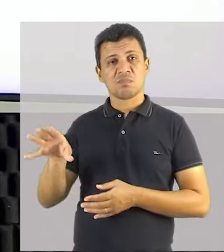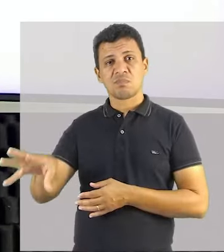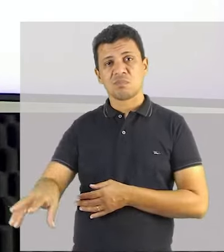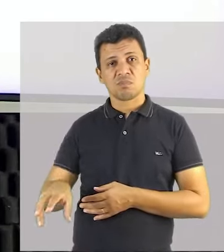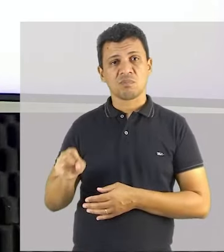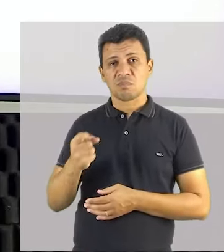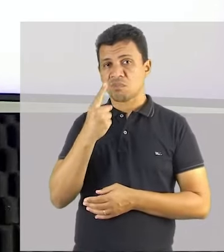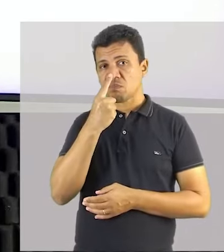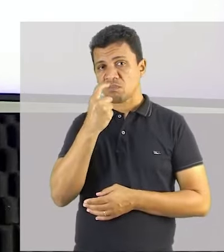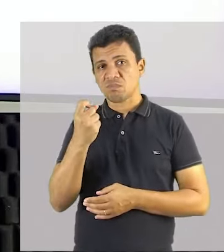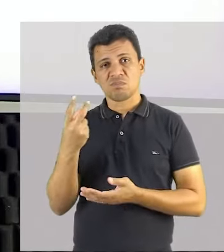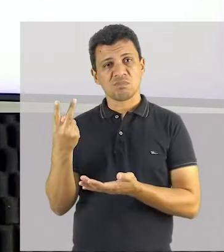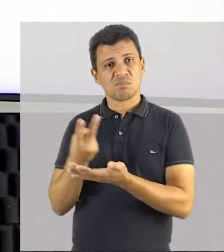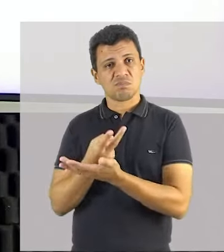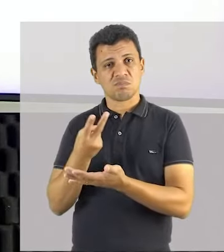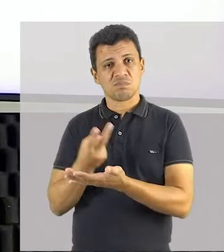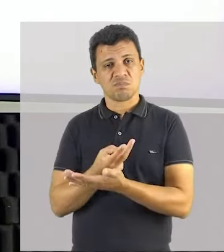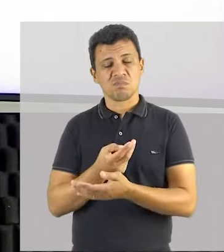inadequada